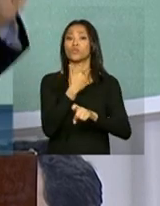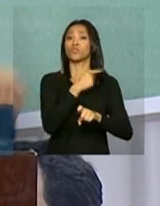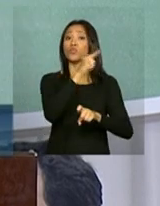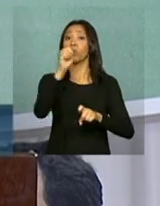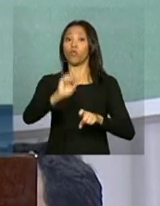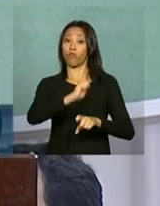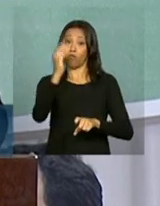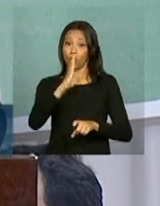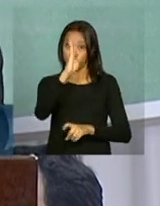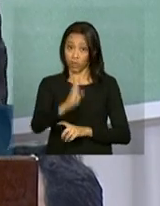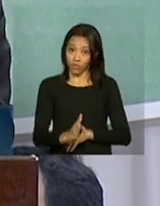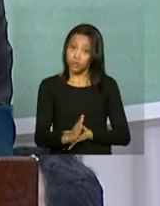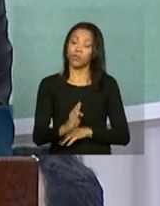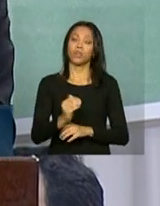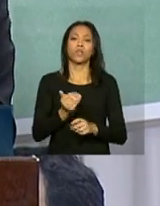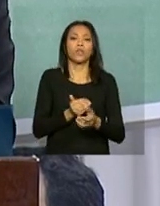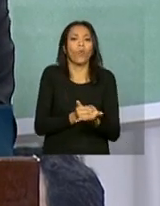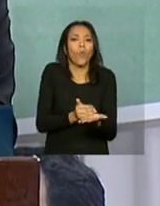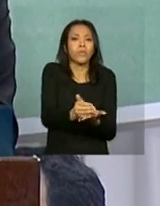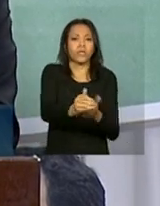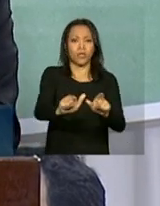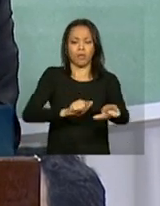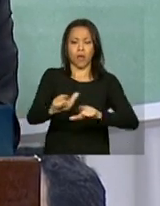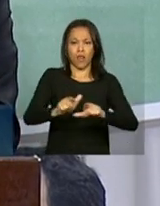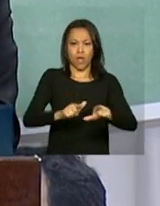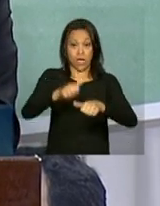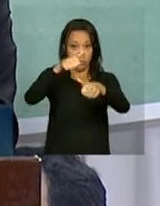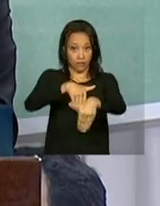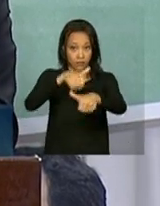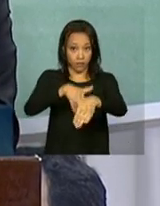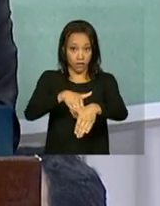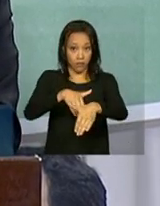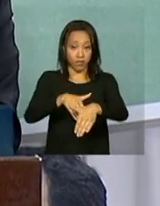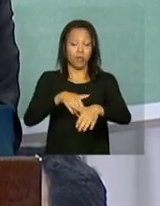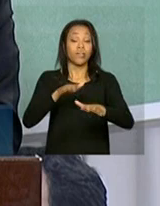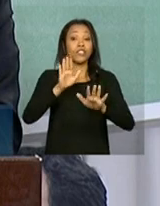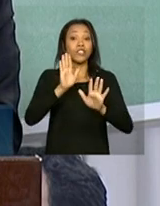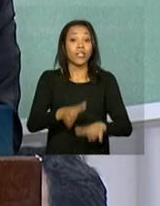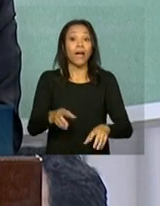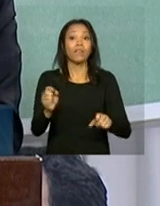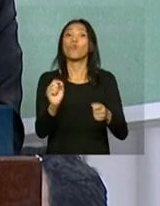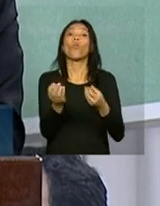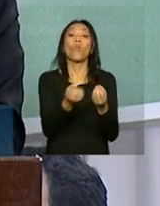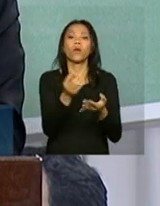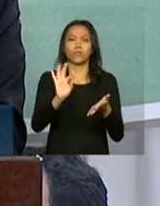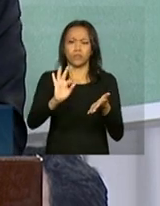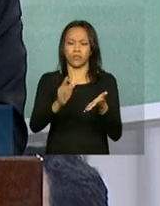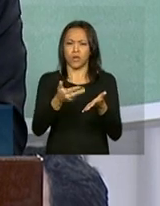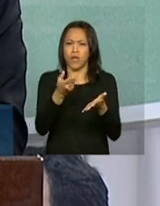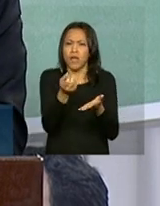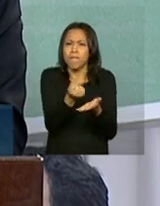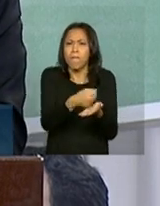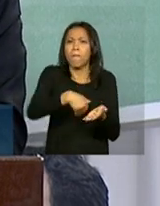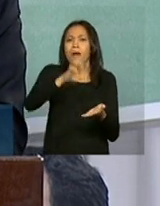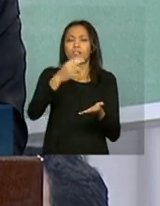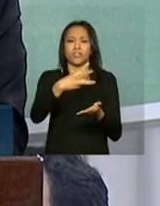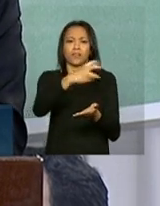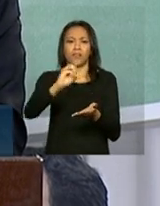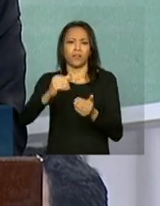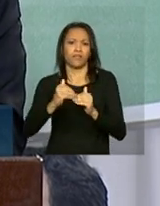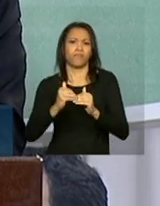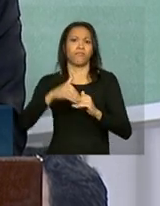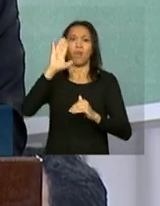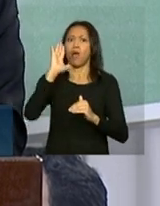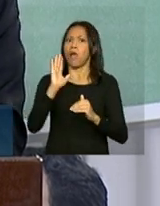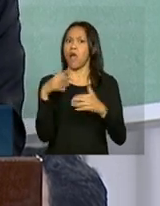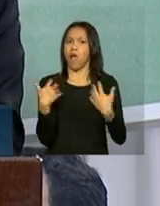atuaram no primeiro mês do mês de setembro já realizaram mais de 320 mil consultas de atendimento